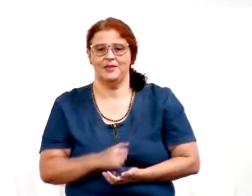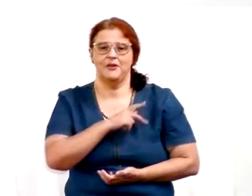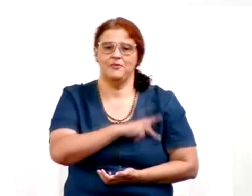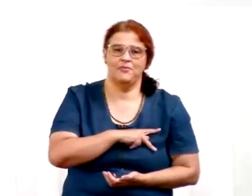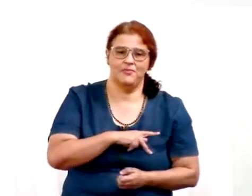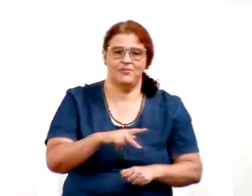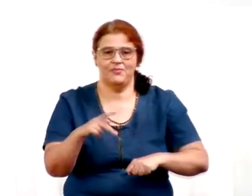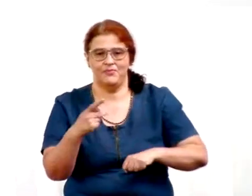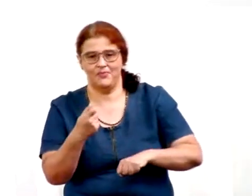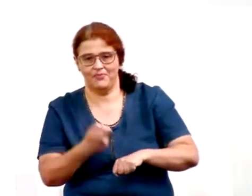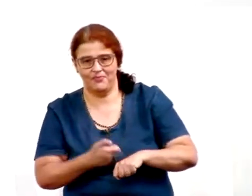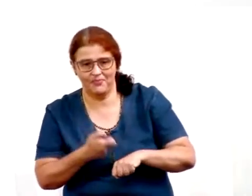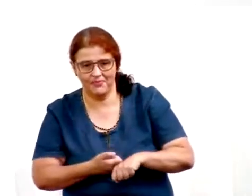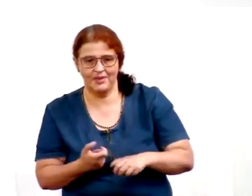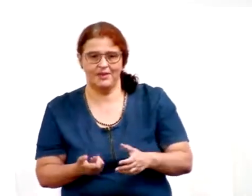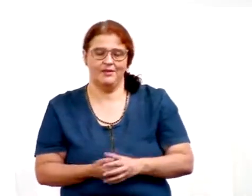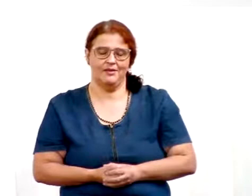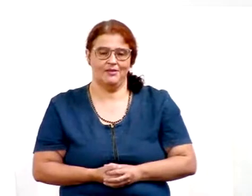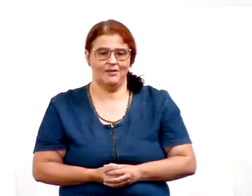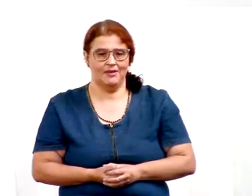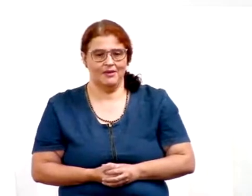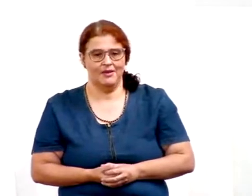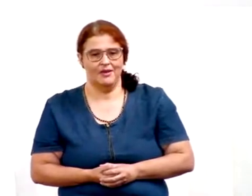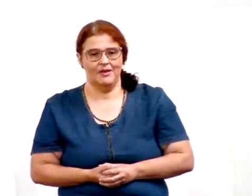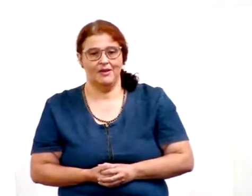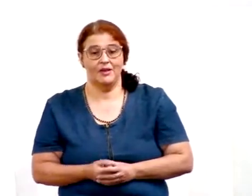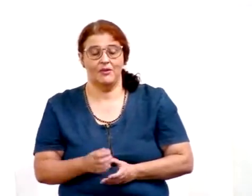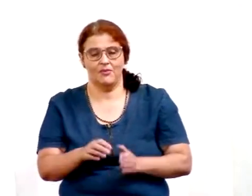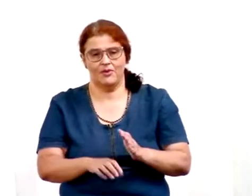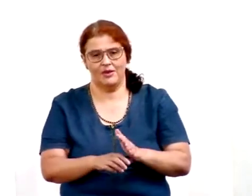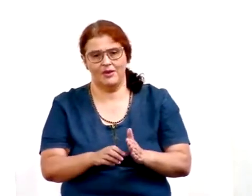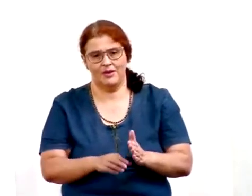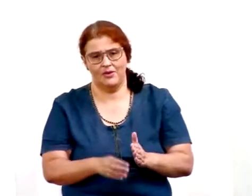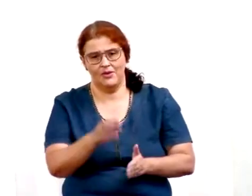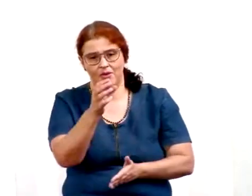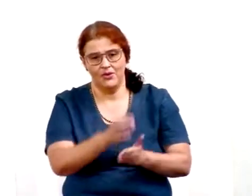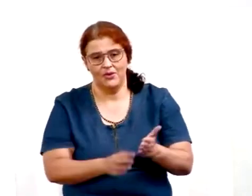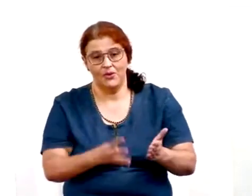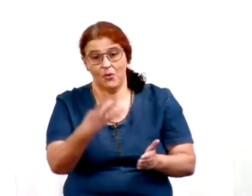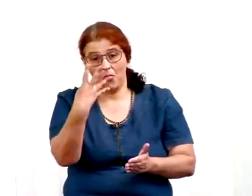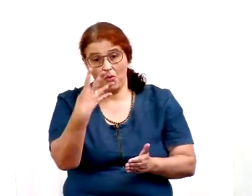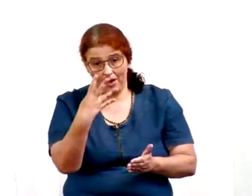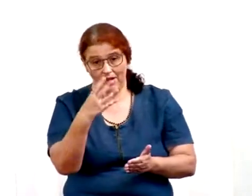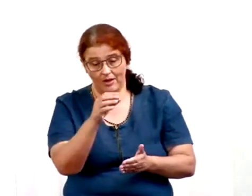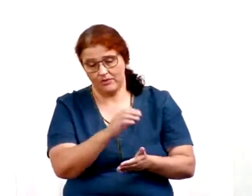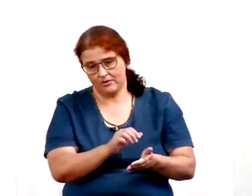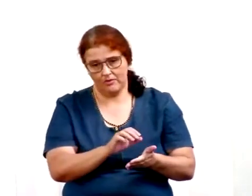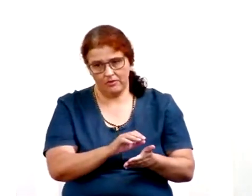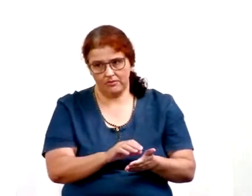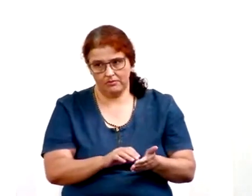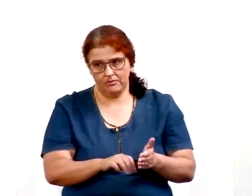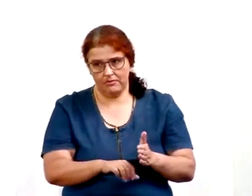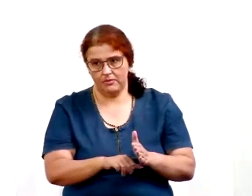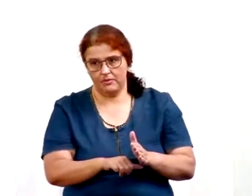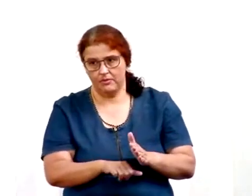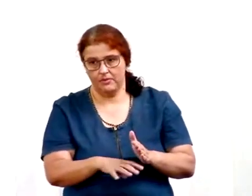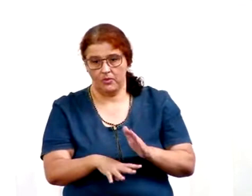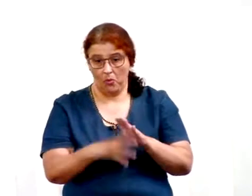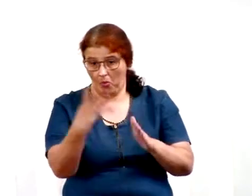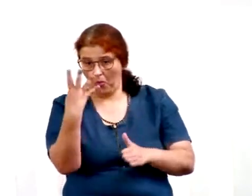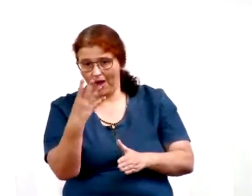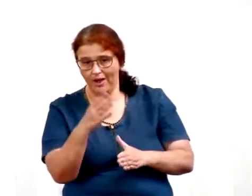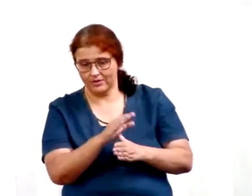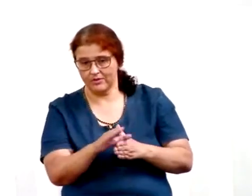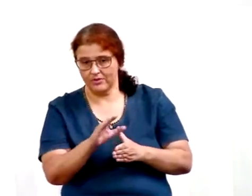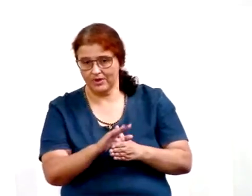Paulo. Nós vamos ver que os 4 primeiros capítulos nos falam de um problema estrutural,